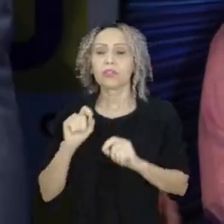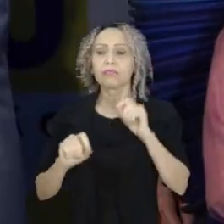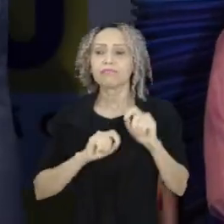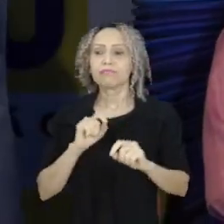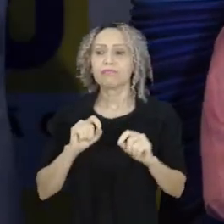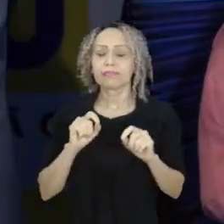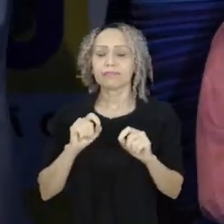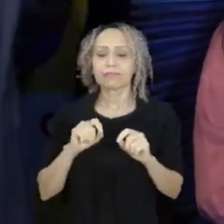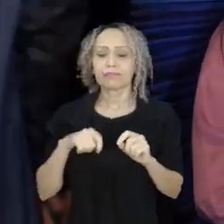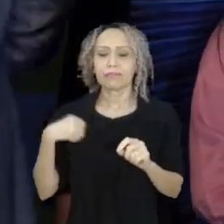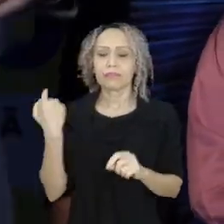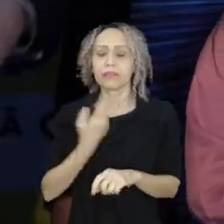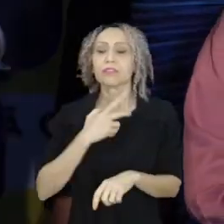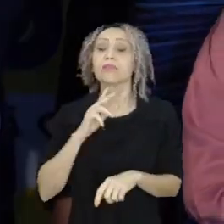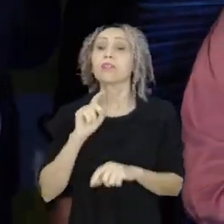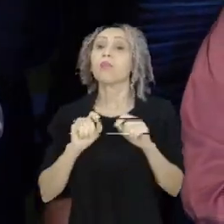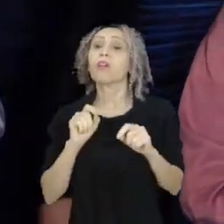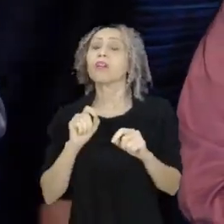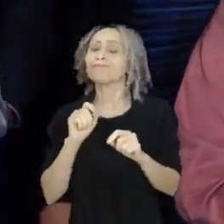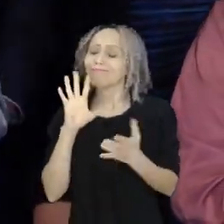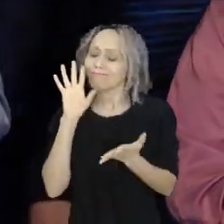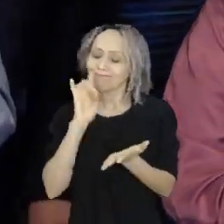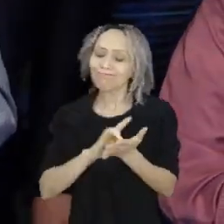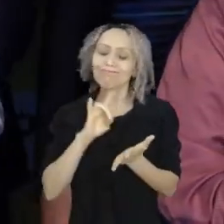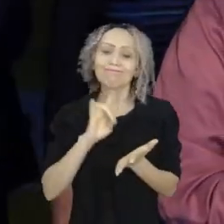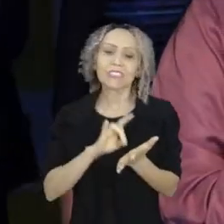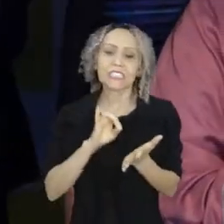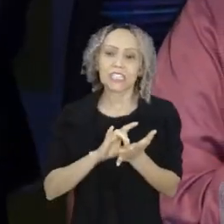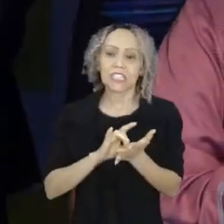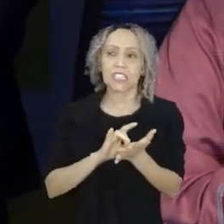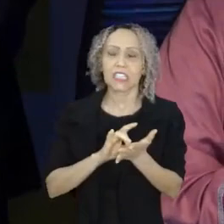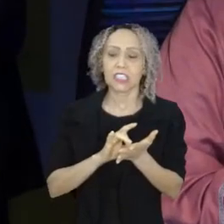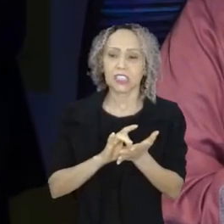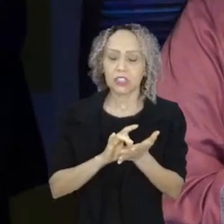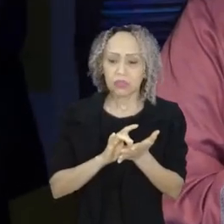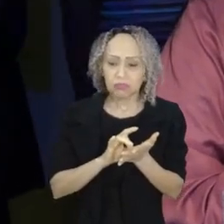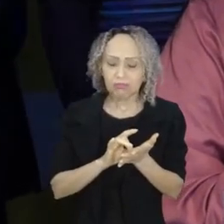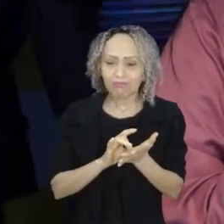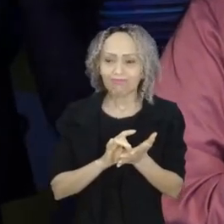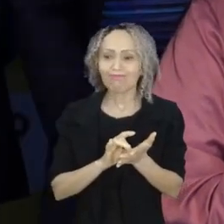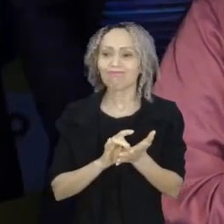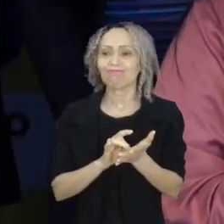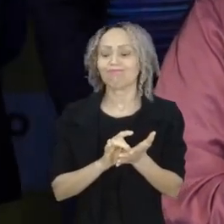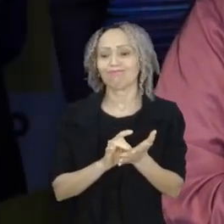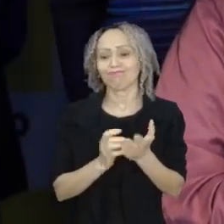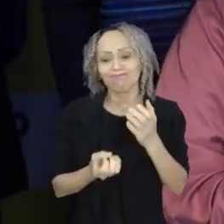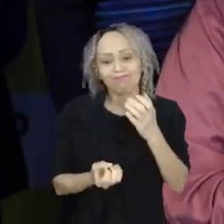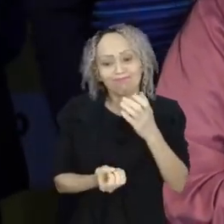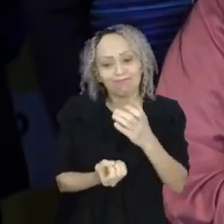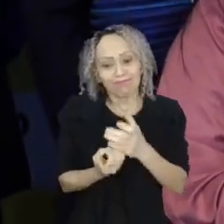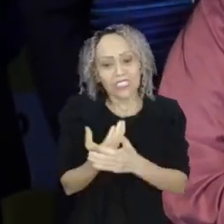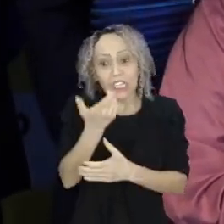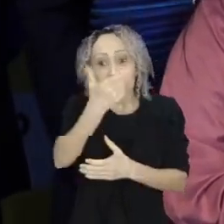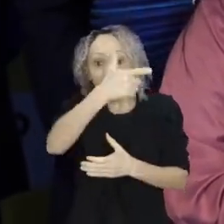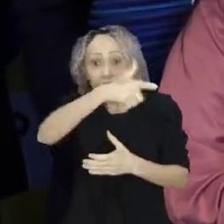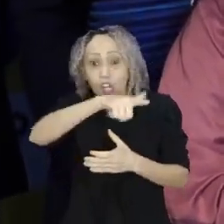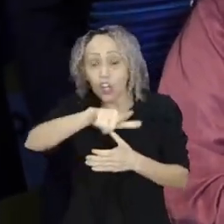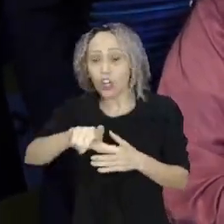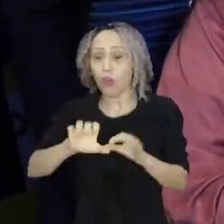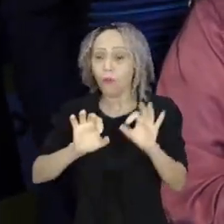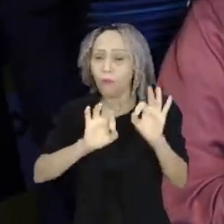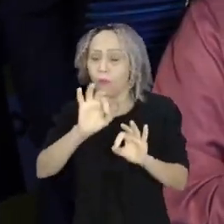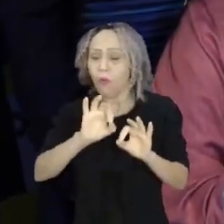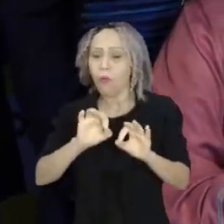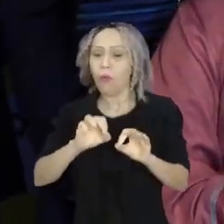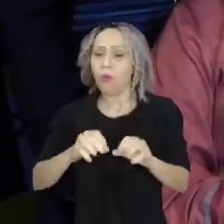estamos, na verdade, reconstruindo um ministério que, para mim, é muito caro e muito importante, porque eu não